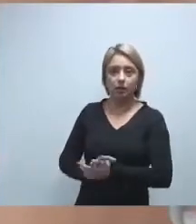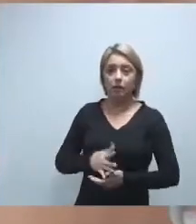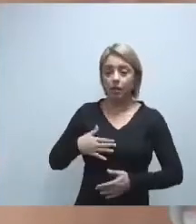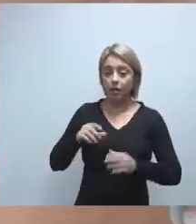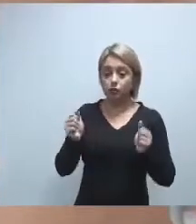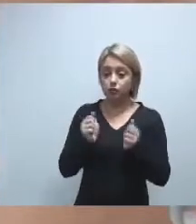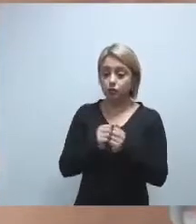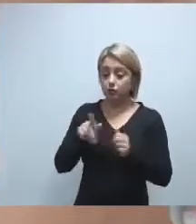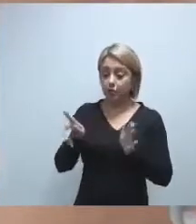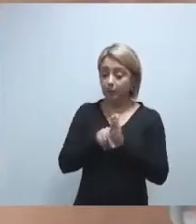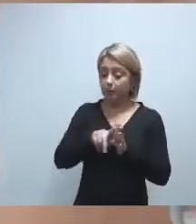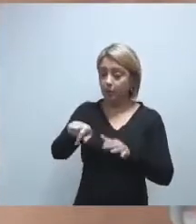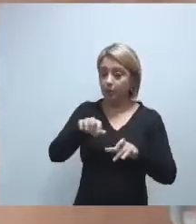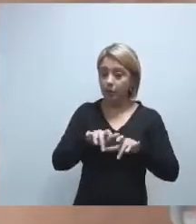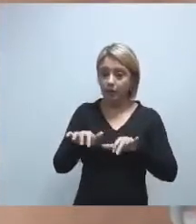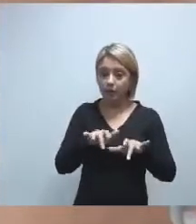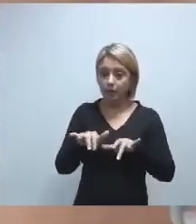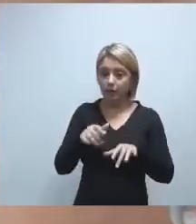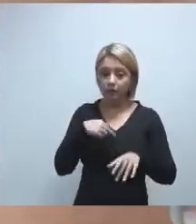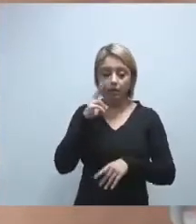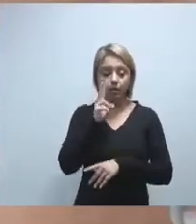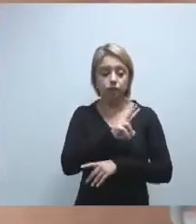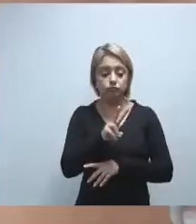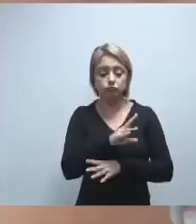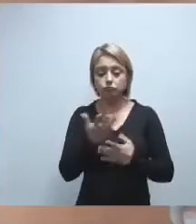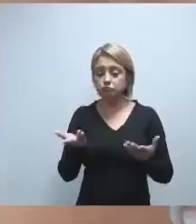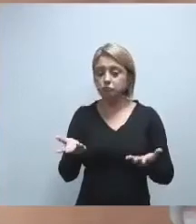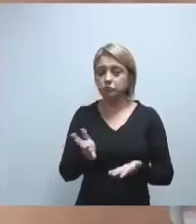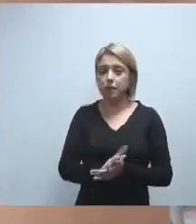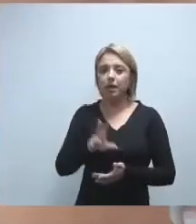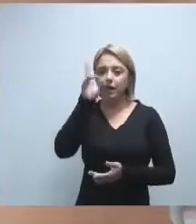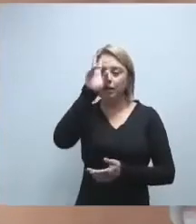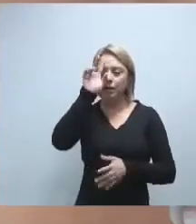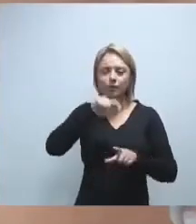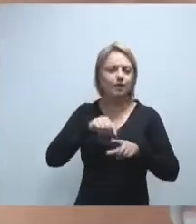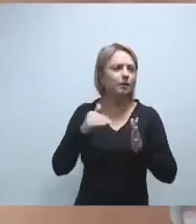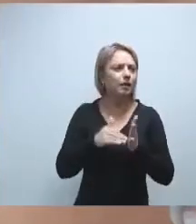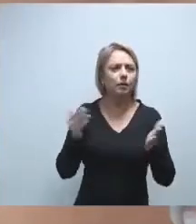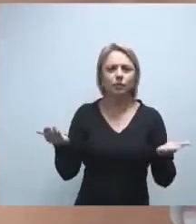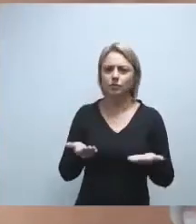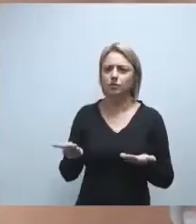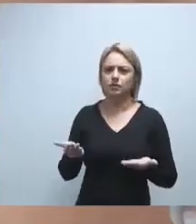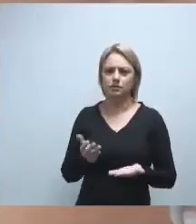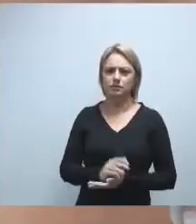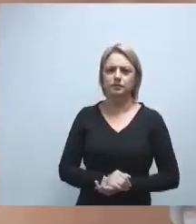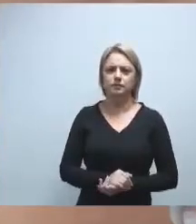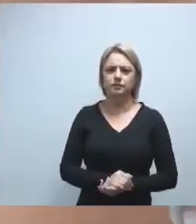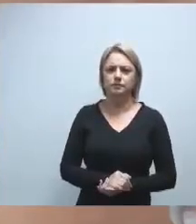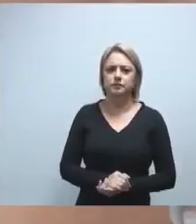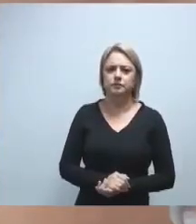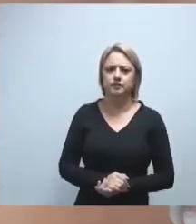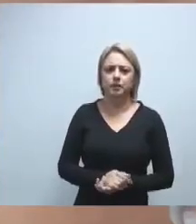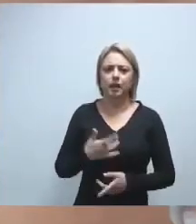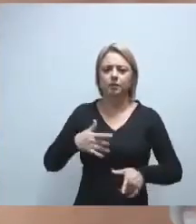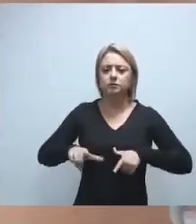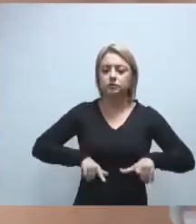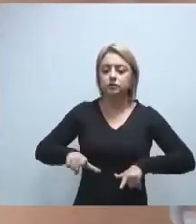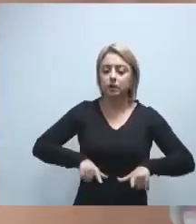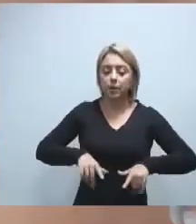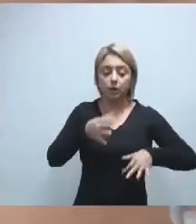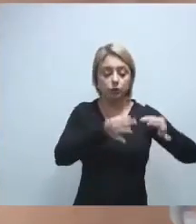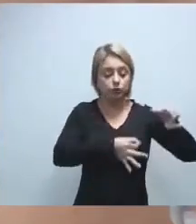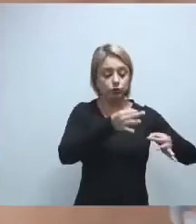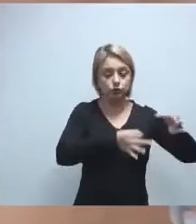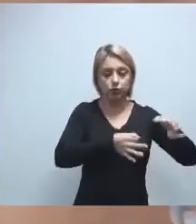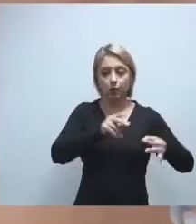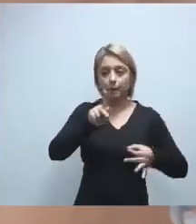sua máquina de escrever eu achei que dava conta eu me lembro até hoje fui trabalhar com juízo em